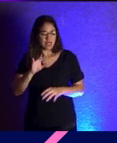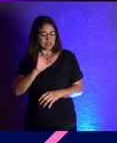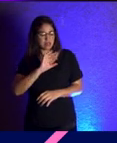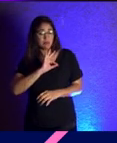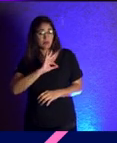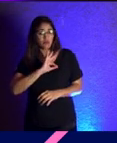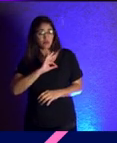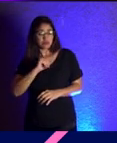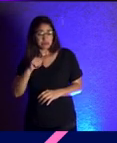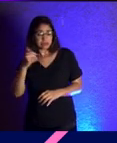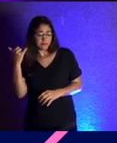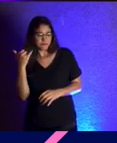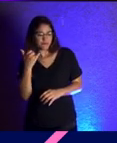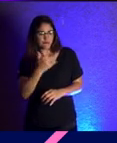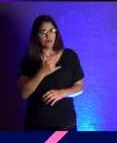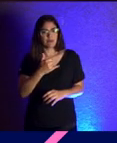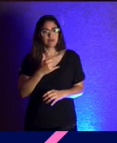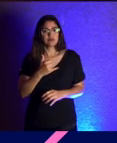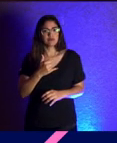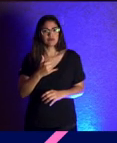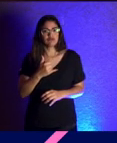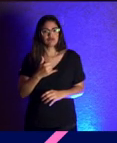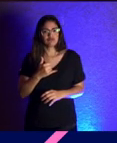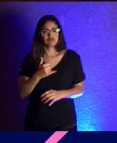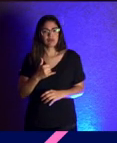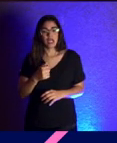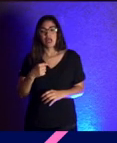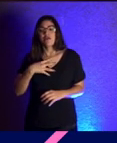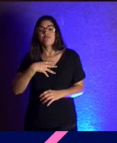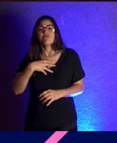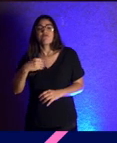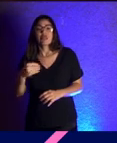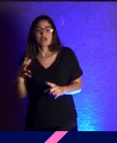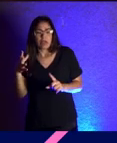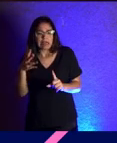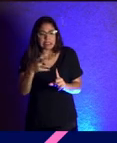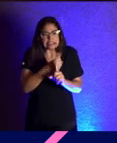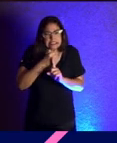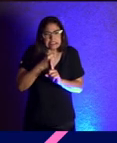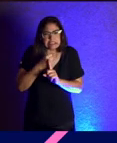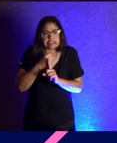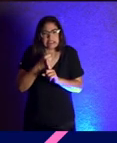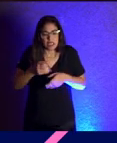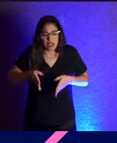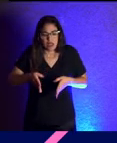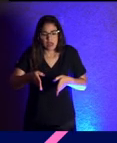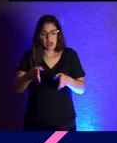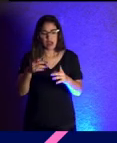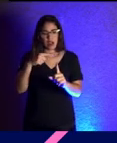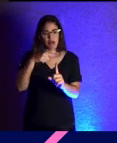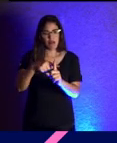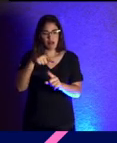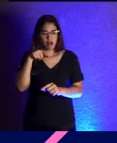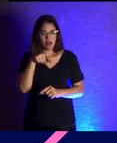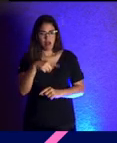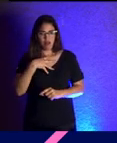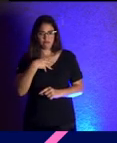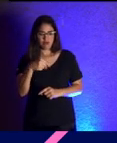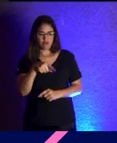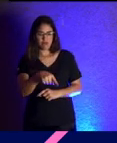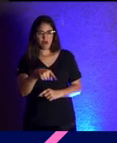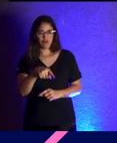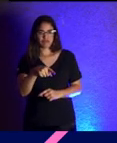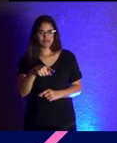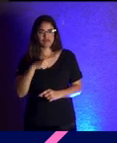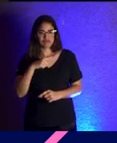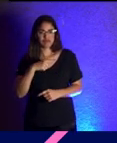filho foi sequestrado por um grupo criminoso, meu filho está enterrado em tal lugar. Então, mesmo com essas